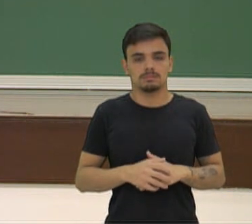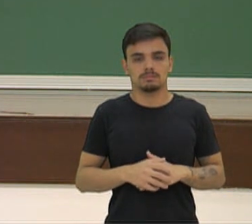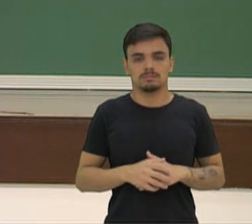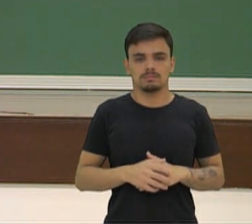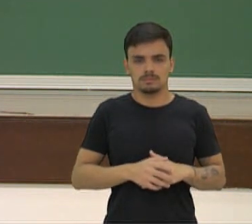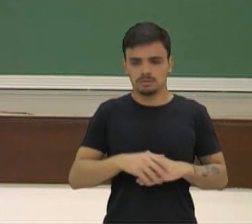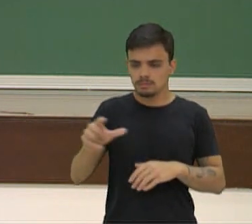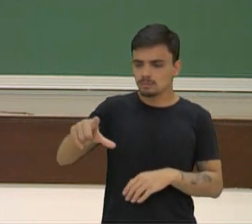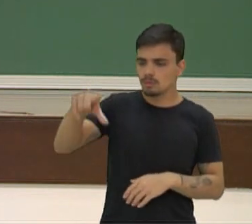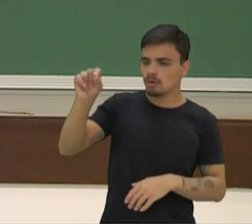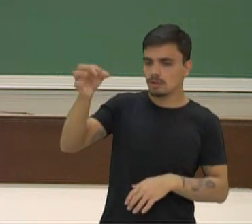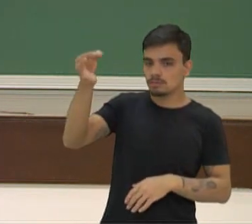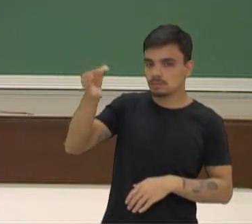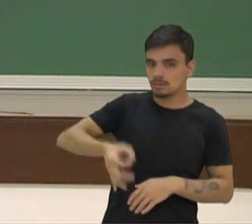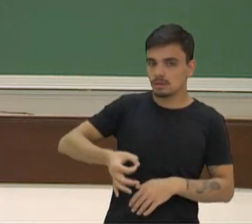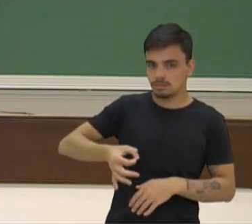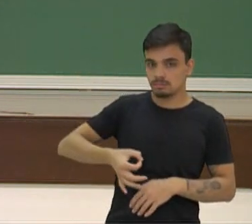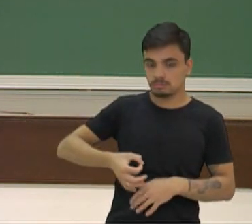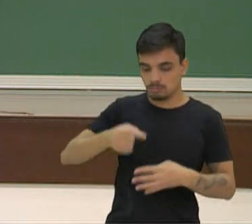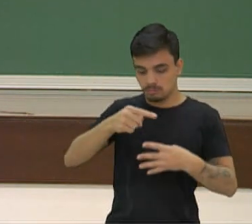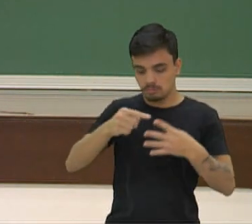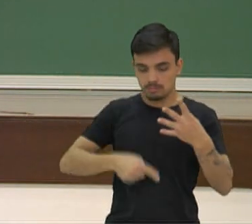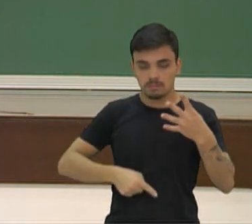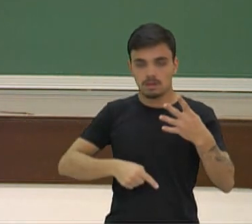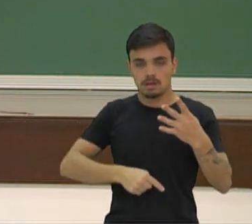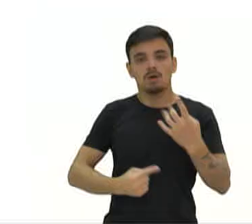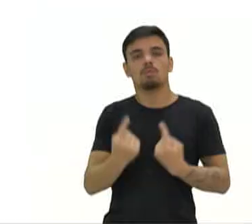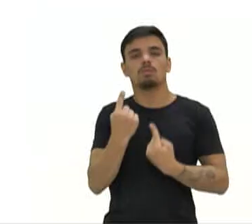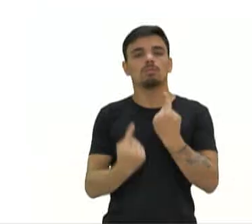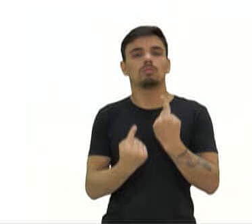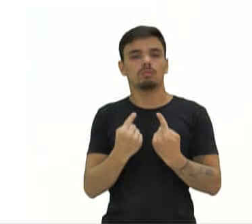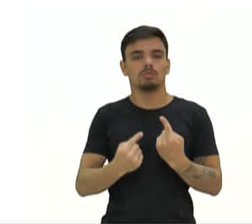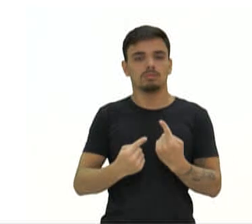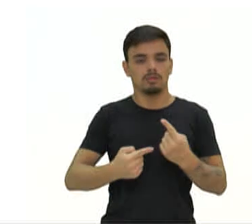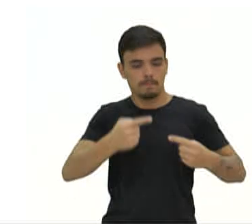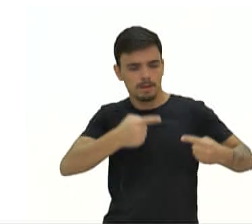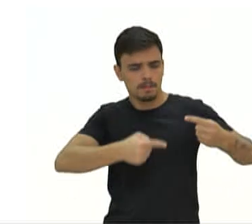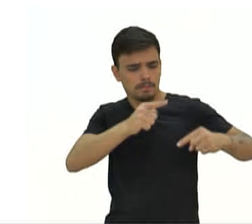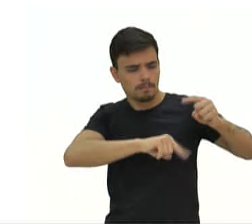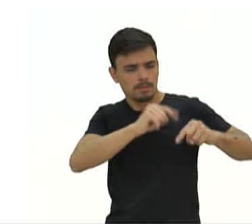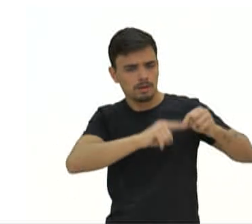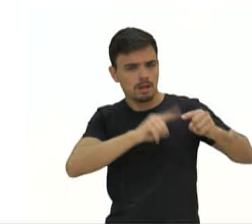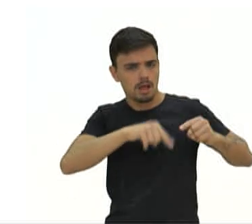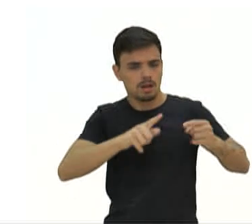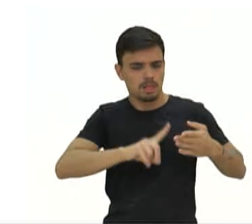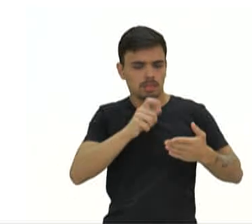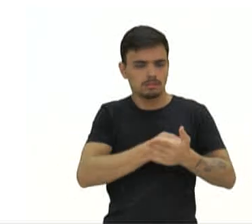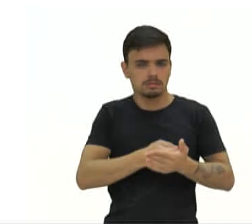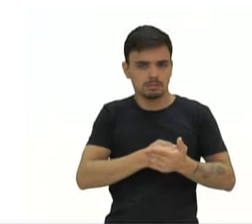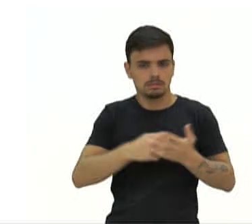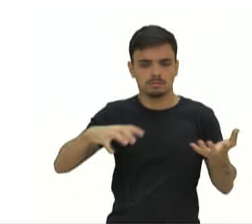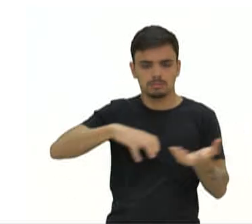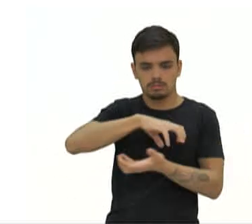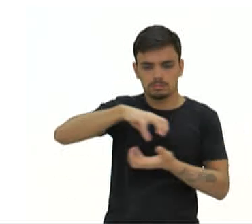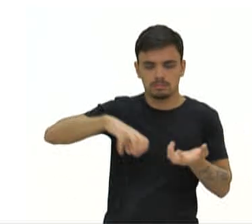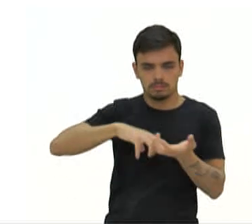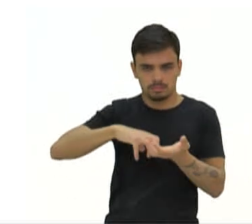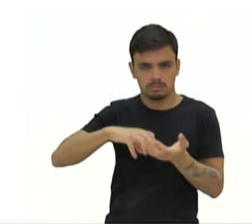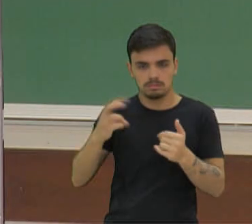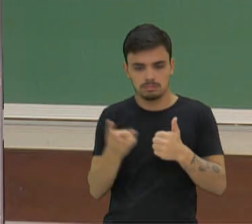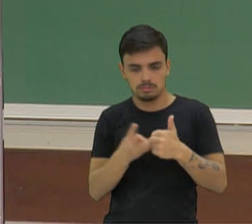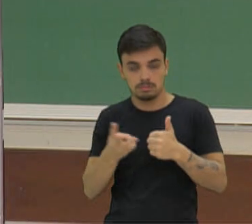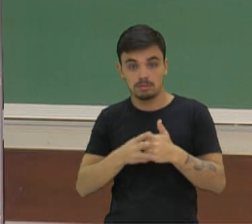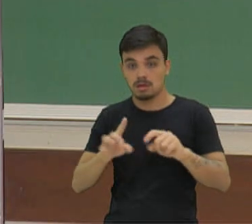Marcou a alternativa correta? Qual é? Os armamentos foram decisivos na repressão regencial sobre a revolta, ou